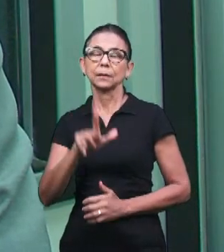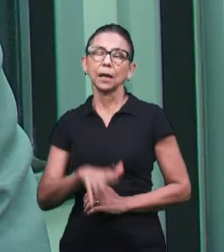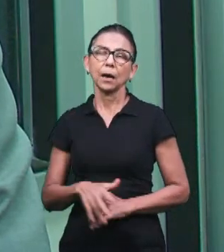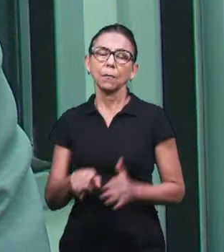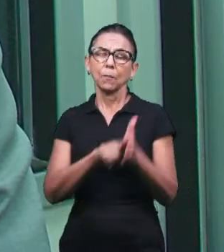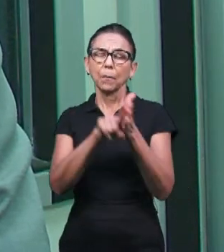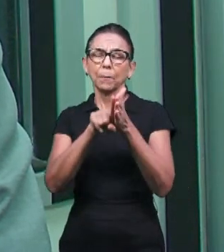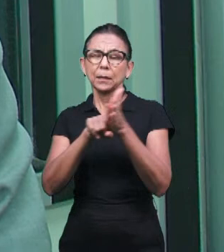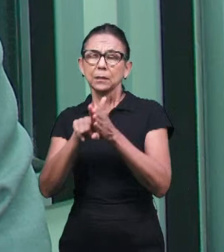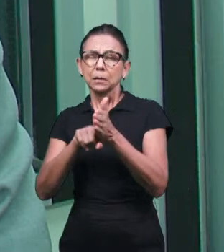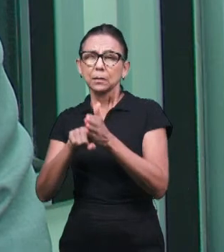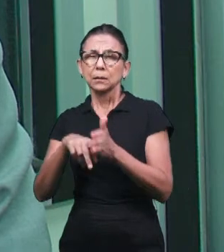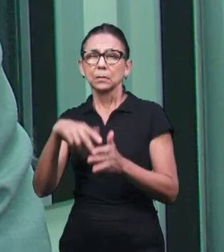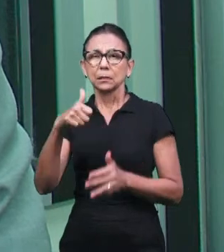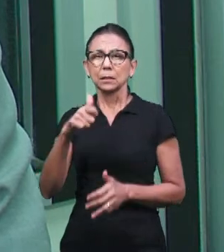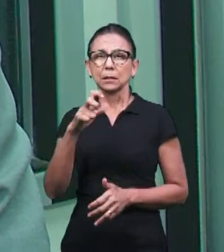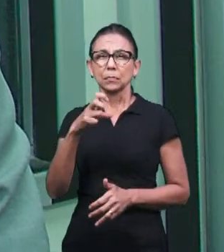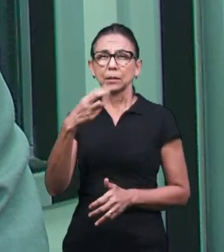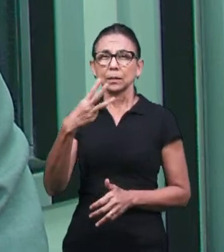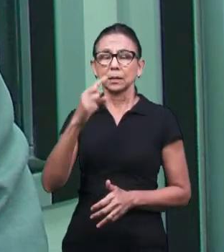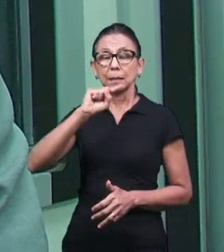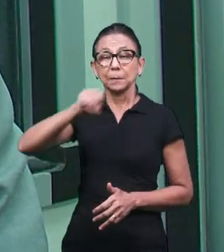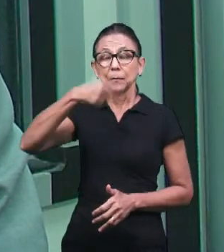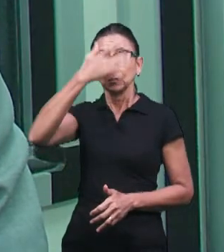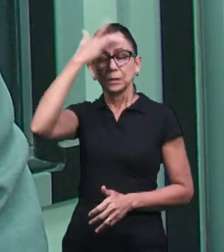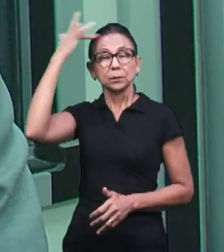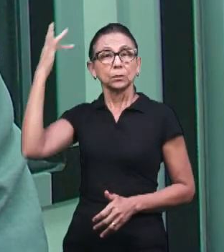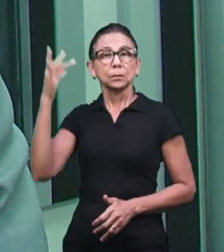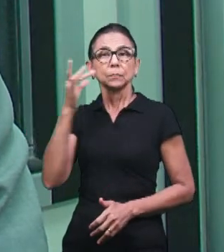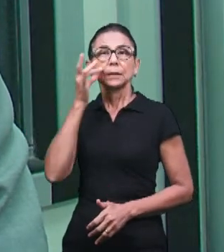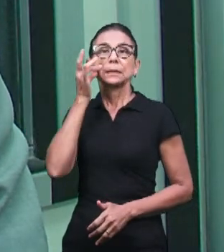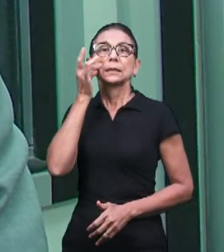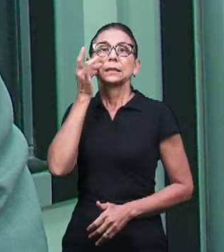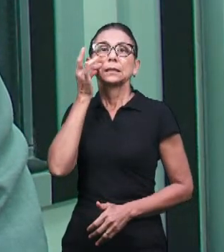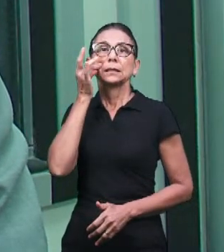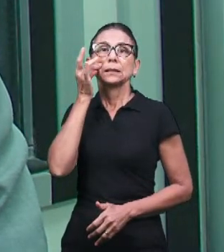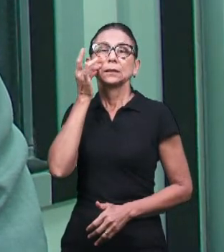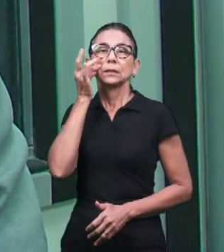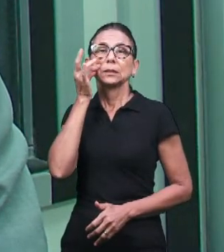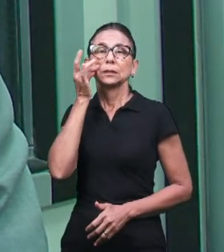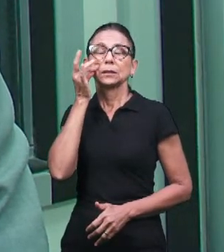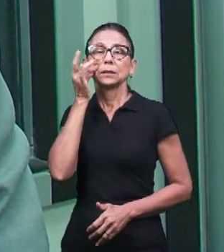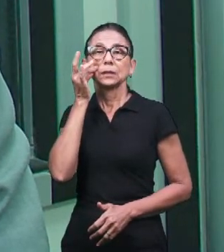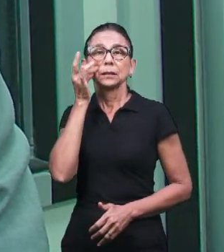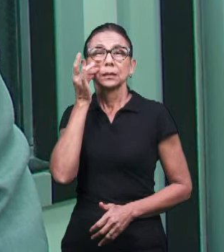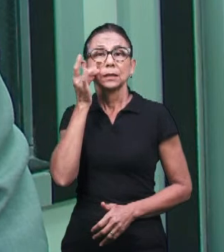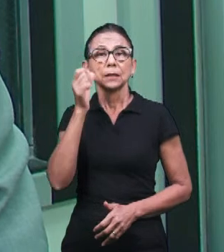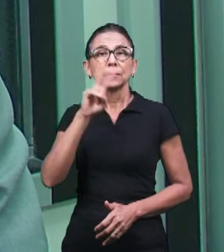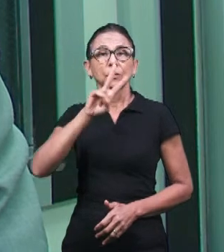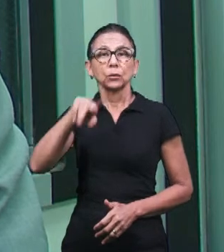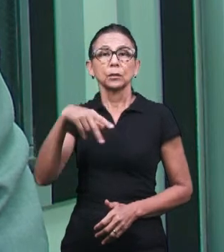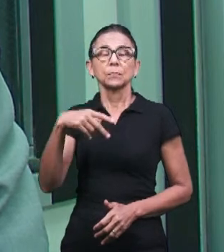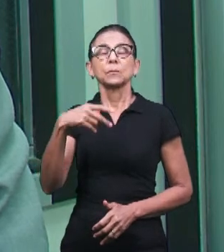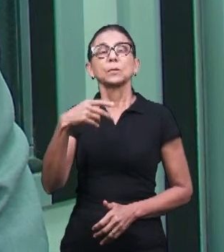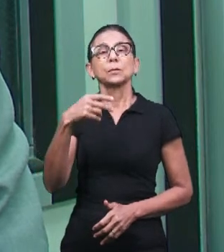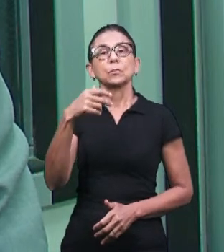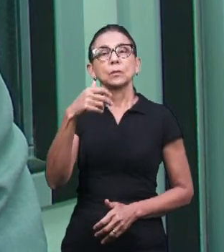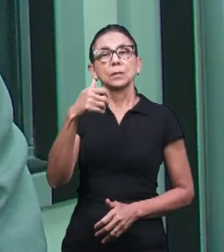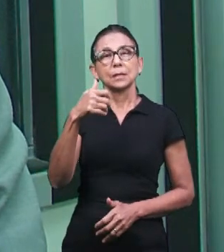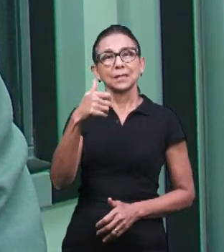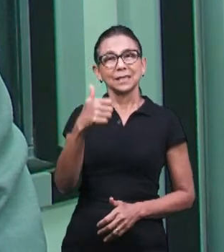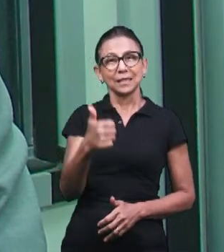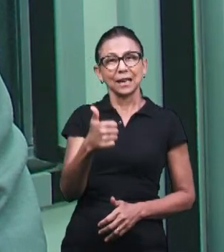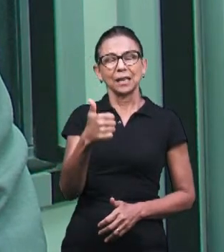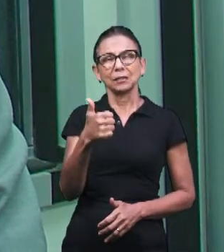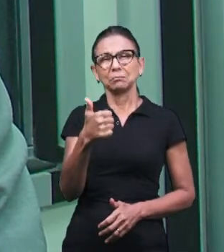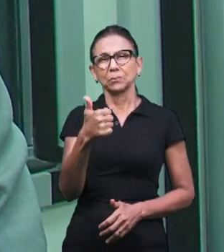fez. E, ao fim, nós tivemos 2.430 ônibus rodando dentro de Vitória sem nenhum